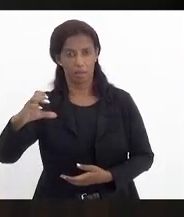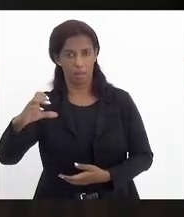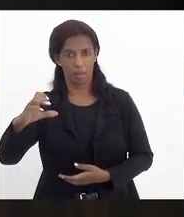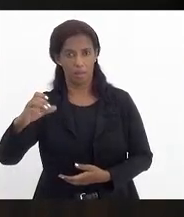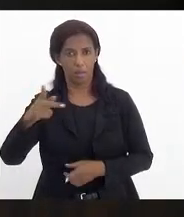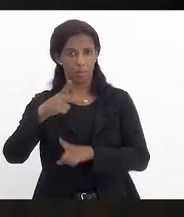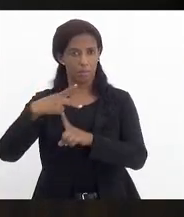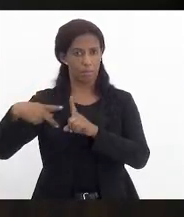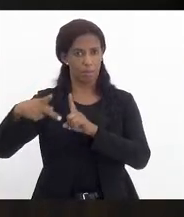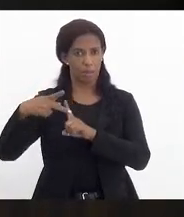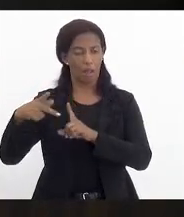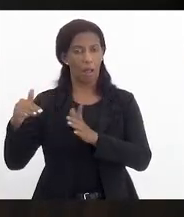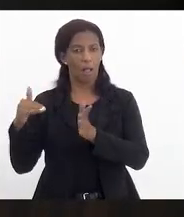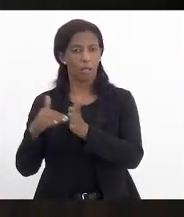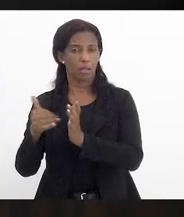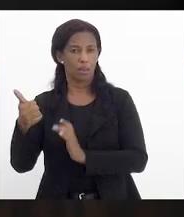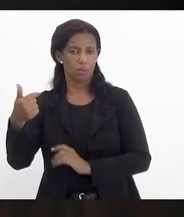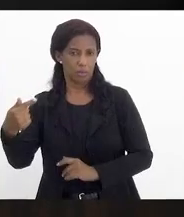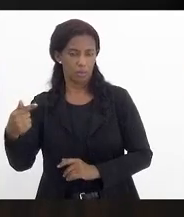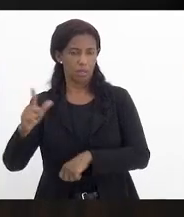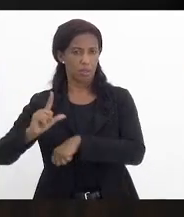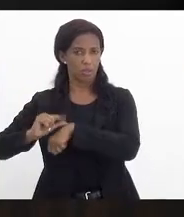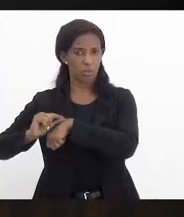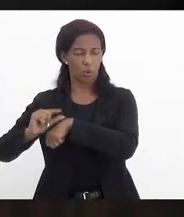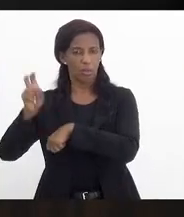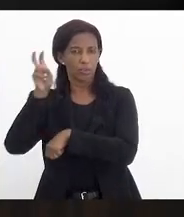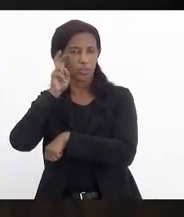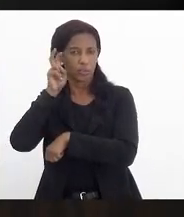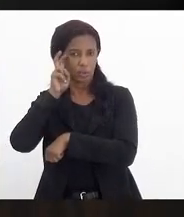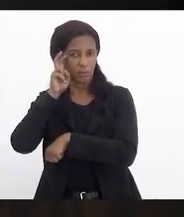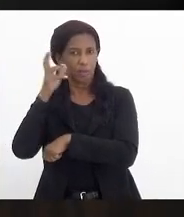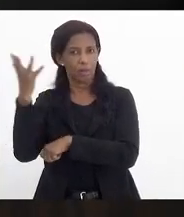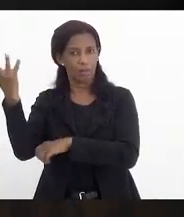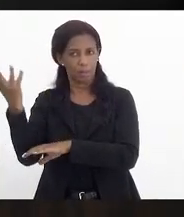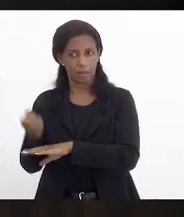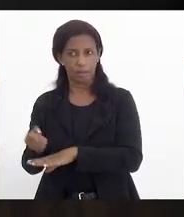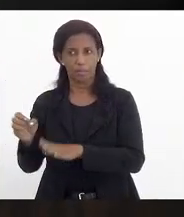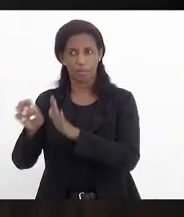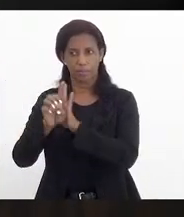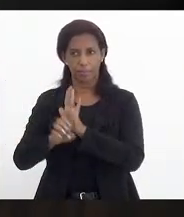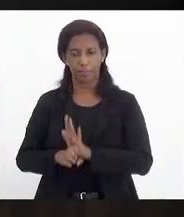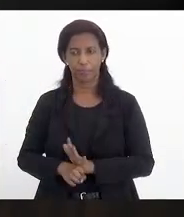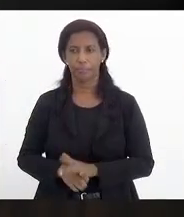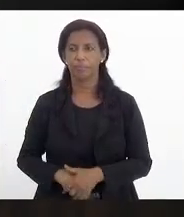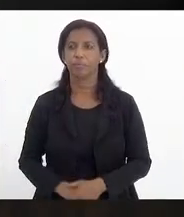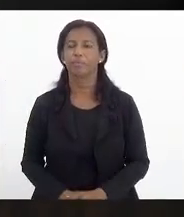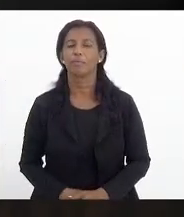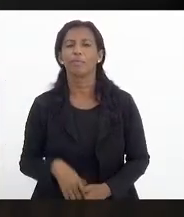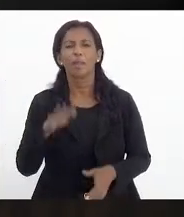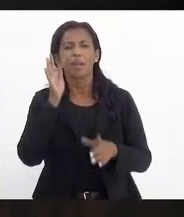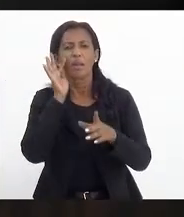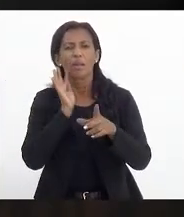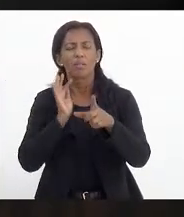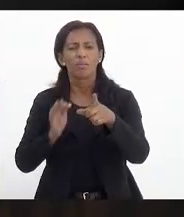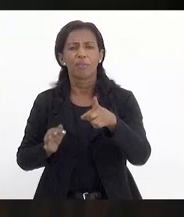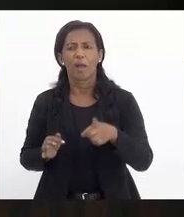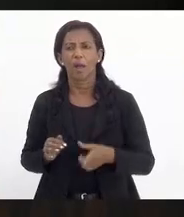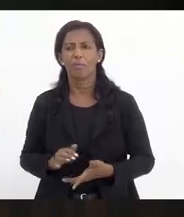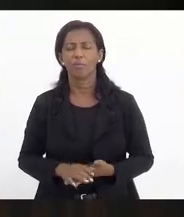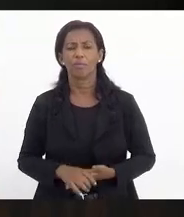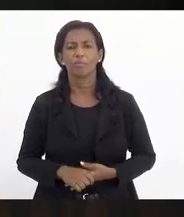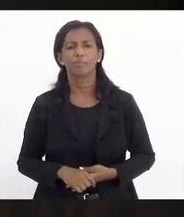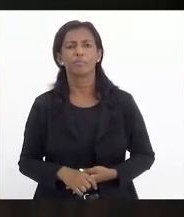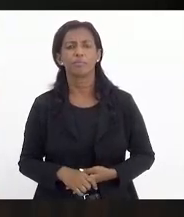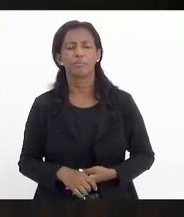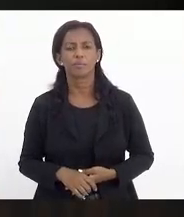até às 17 horas de quinta-feira para receber de emendas. É isso? Isso é. Quero ouvir o deputado Flávio, seguindo o deputado Valdec,